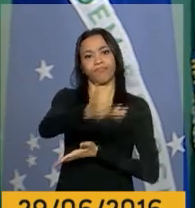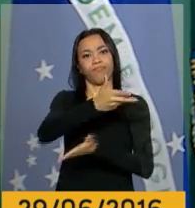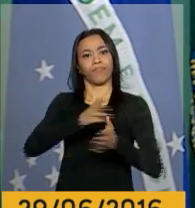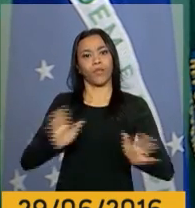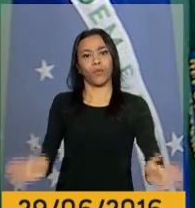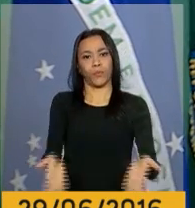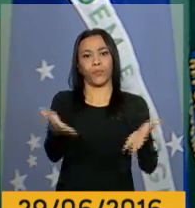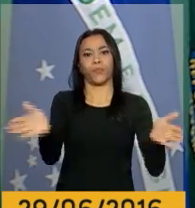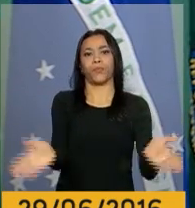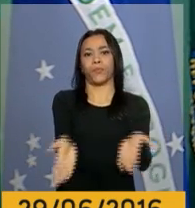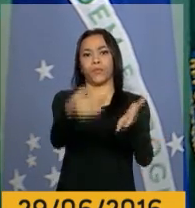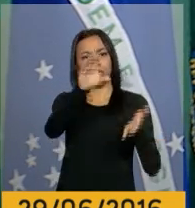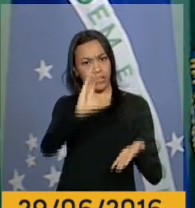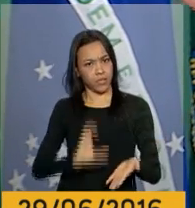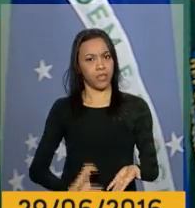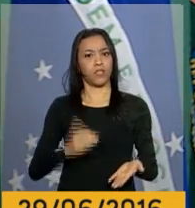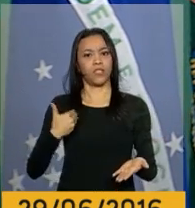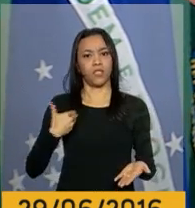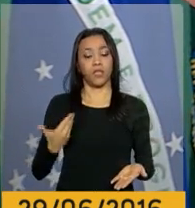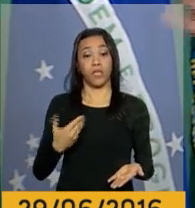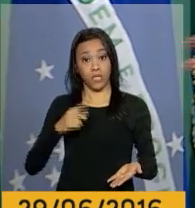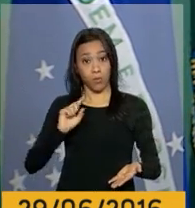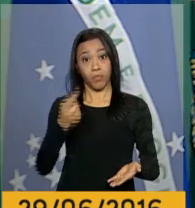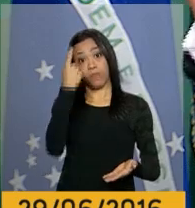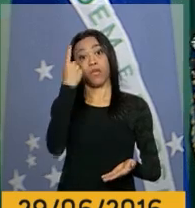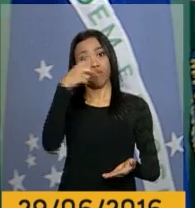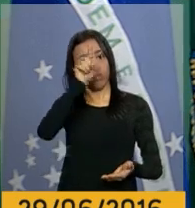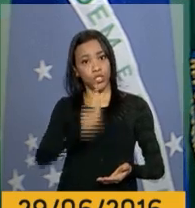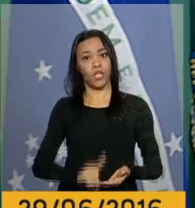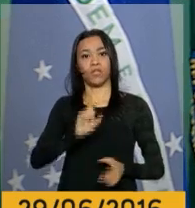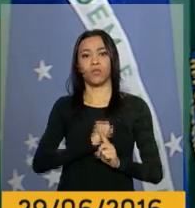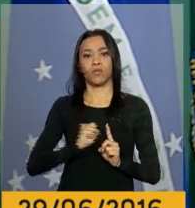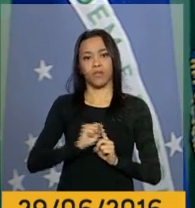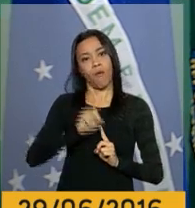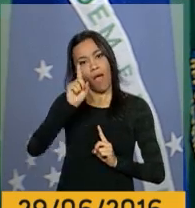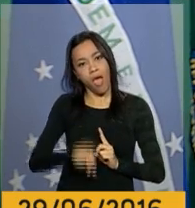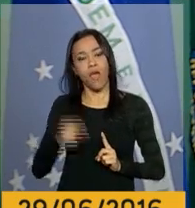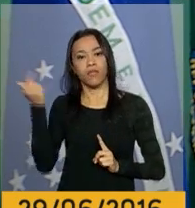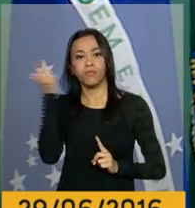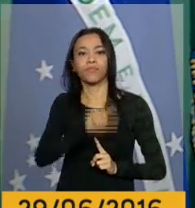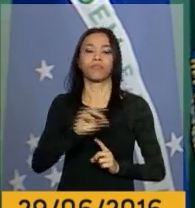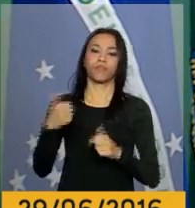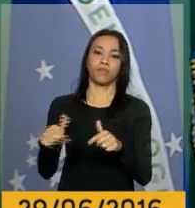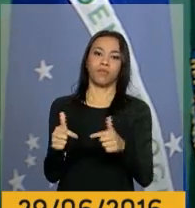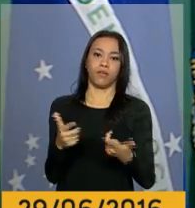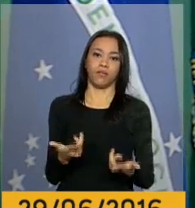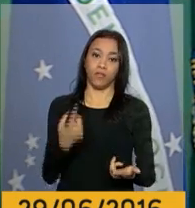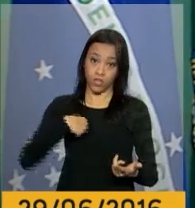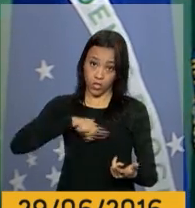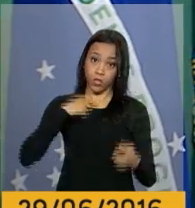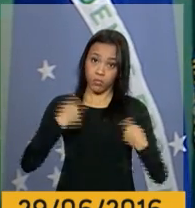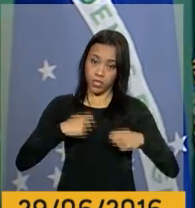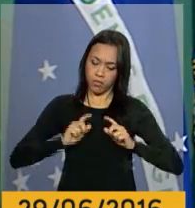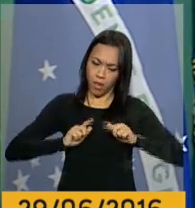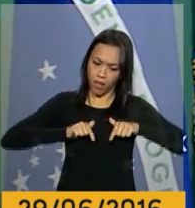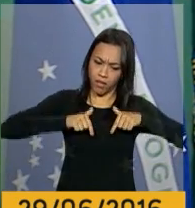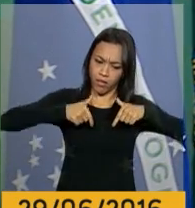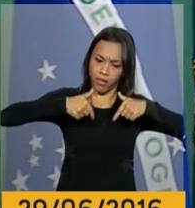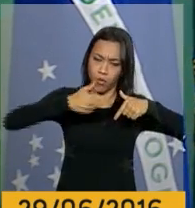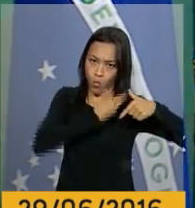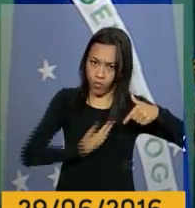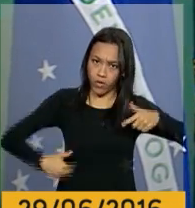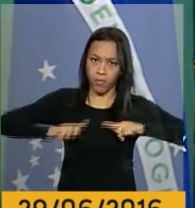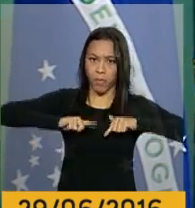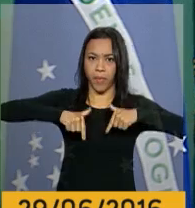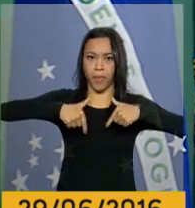reitero, na cidadania. Então, o primeiro direito social é o direito ao emprego. E nós temos que trabalhar ativamente para que, ao longo